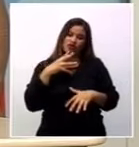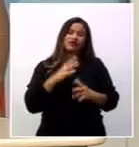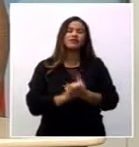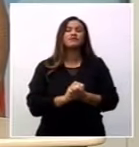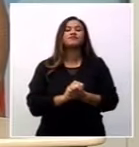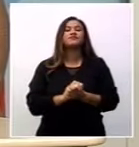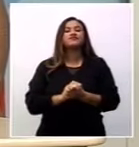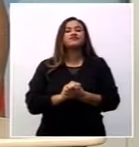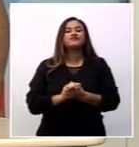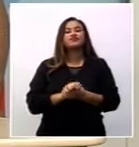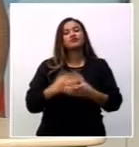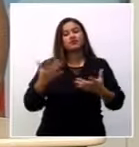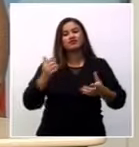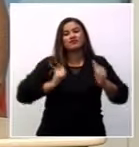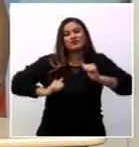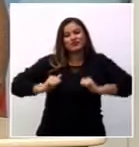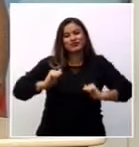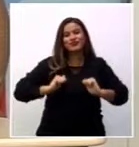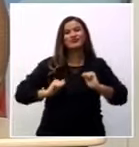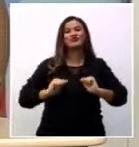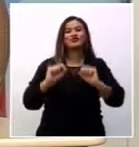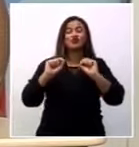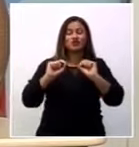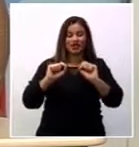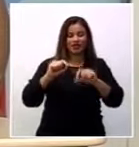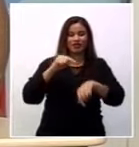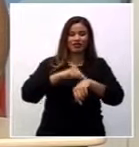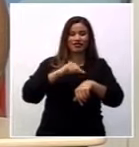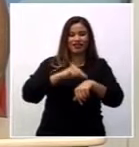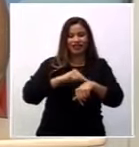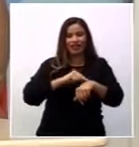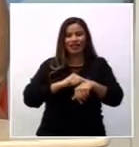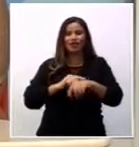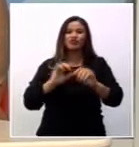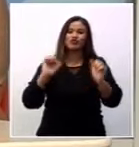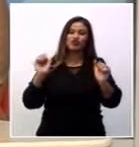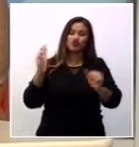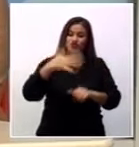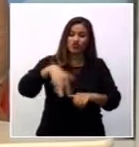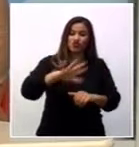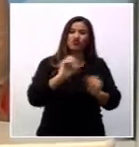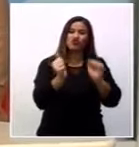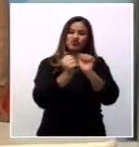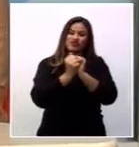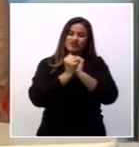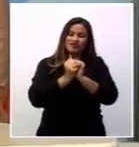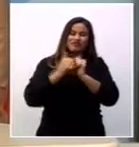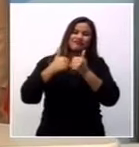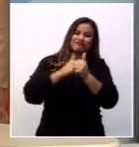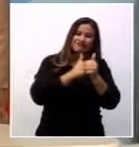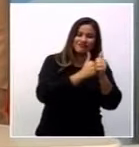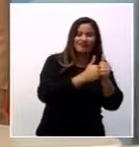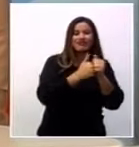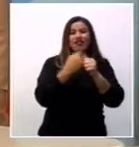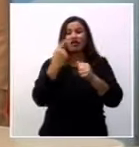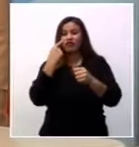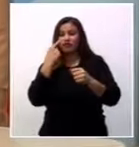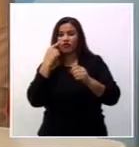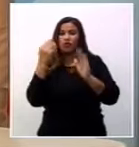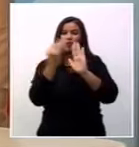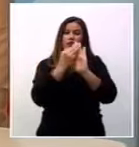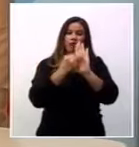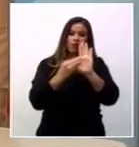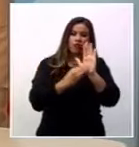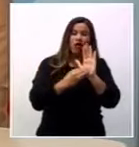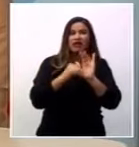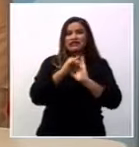gente espera, né, que nesses próximos minutos vocês estejam conosco, acompanhem, registrem as suas dúvidas,